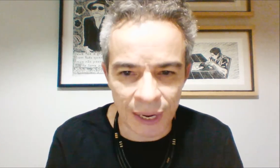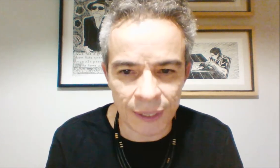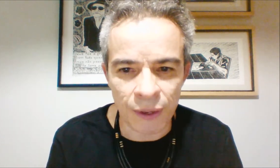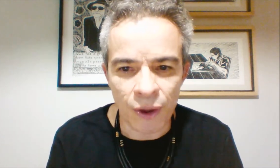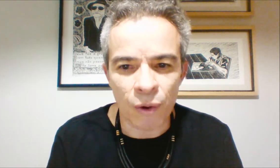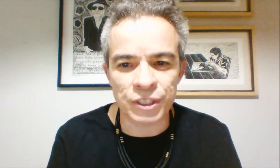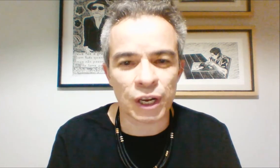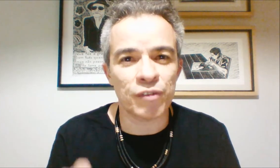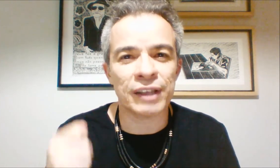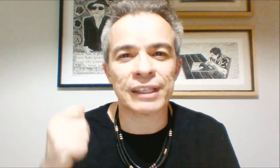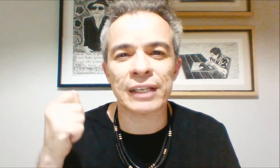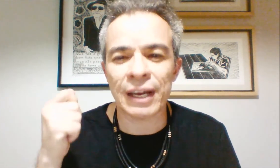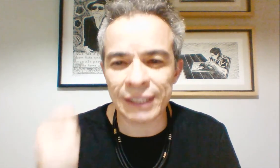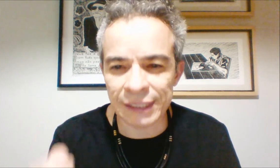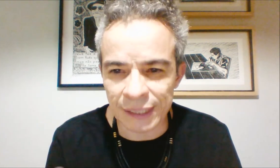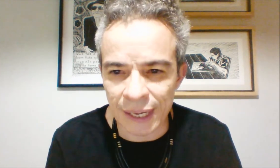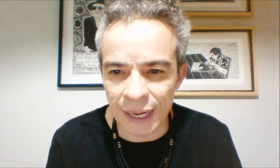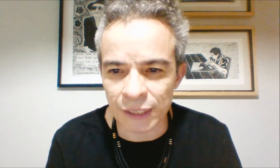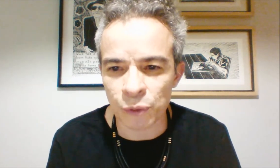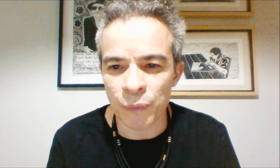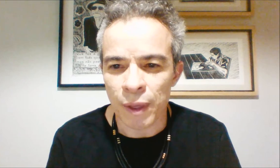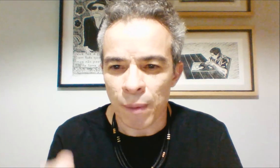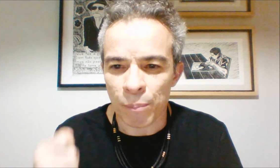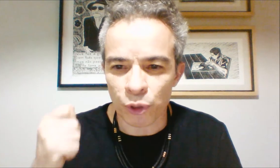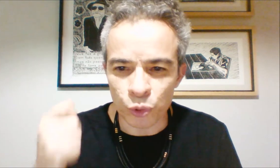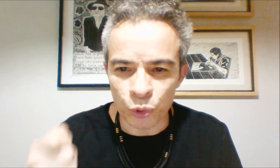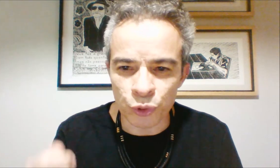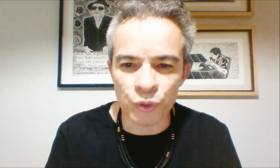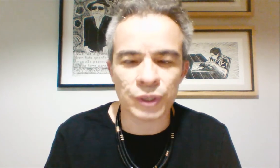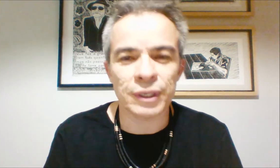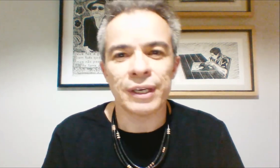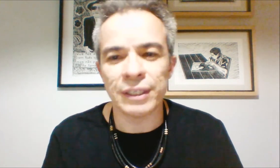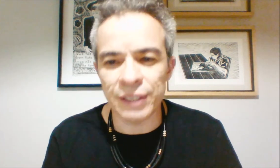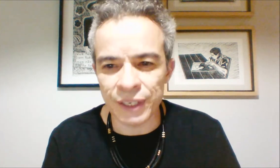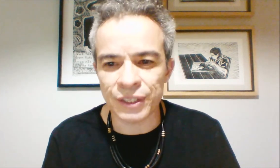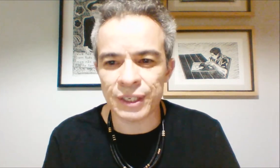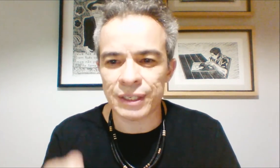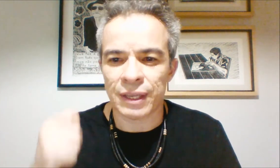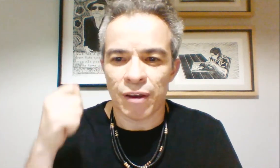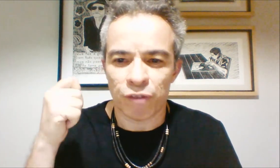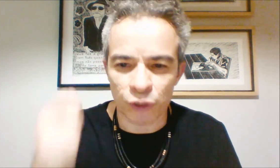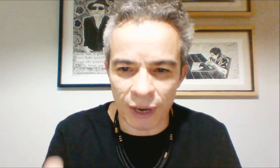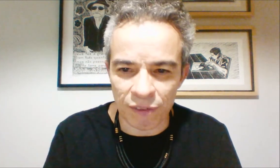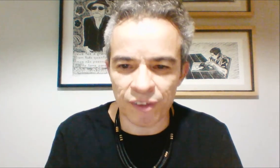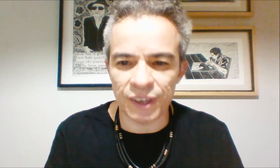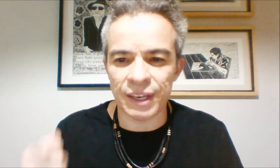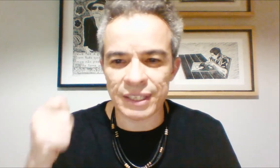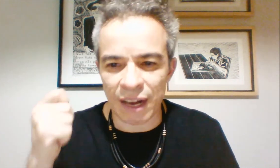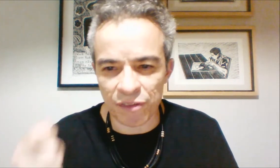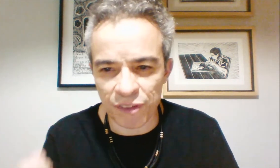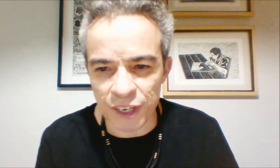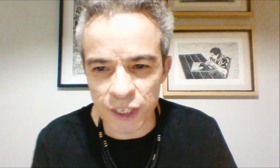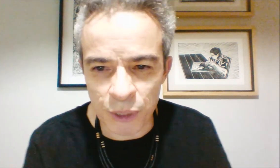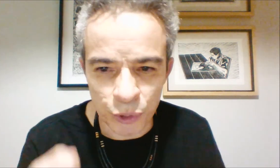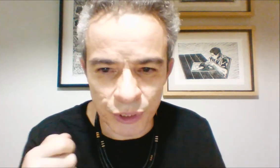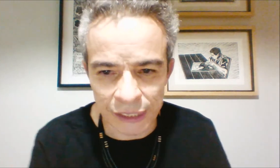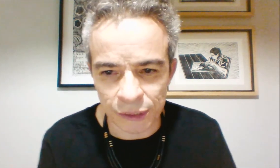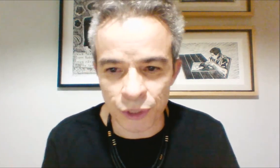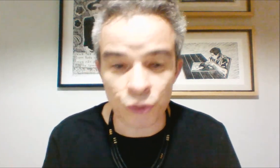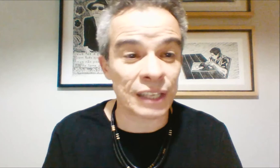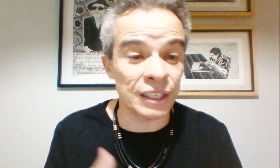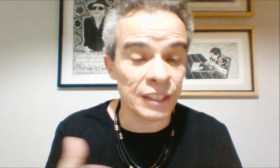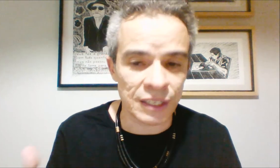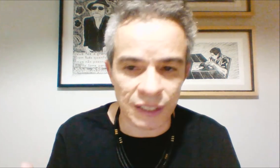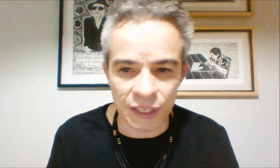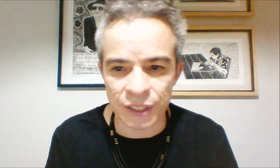feira online, onde será ofertado artesanato, produtos indígenas, fotografias, grafismo,